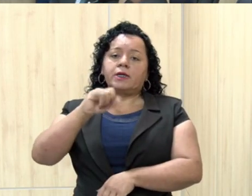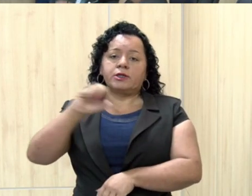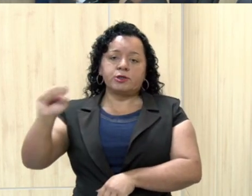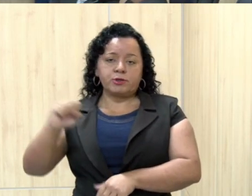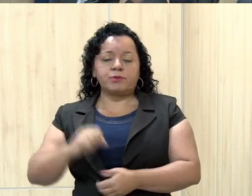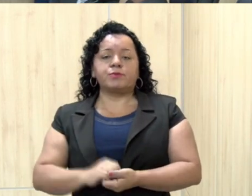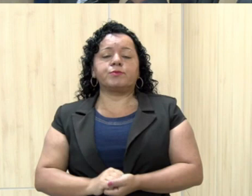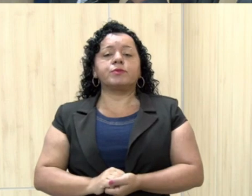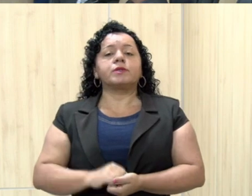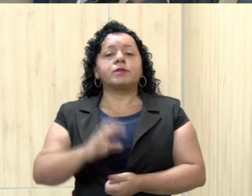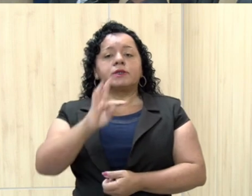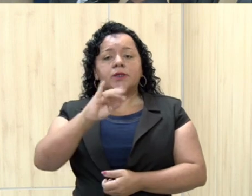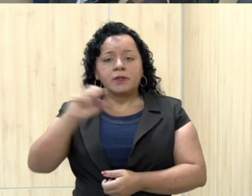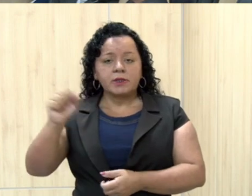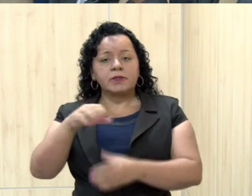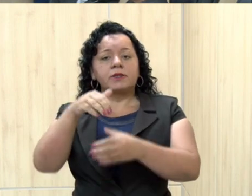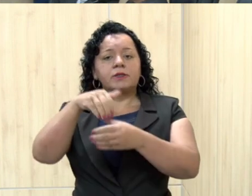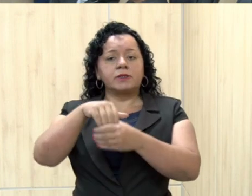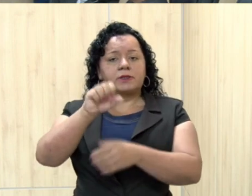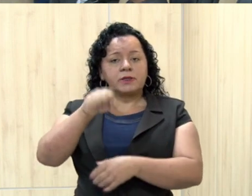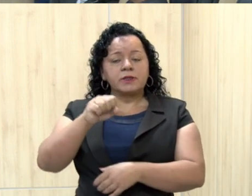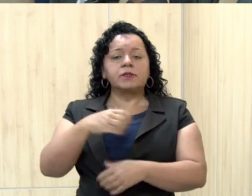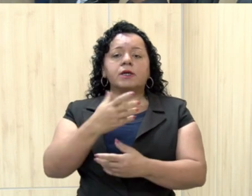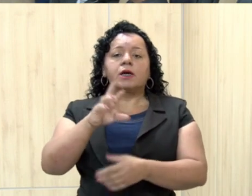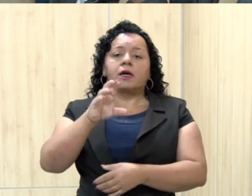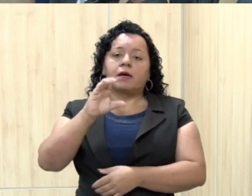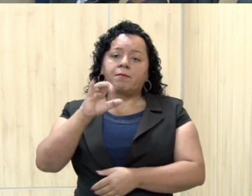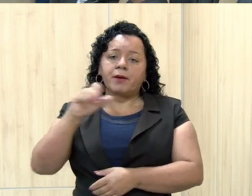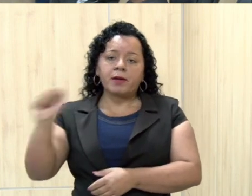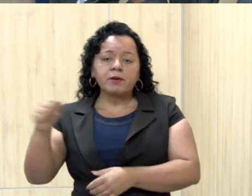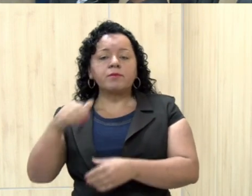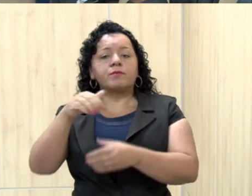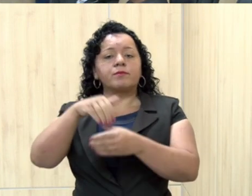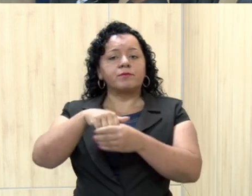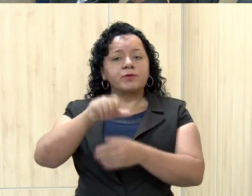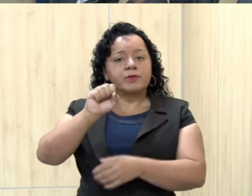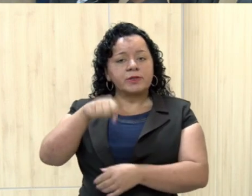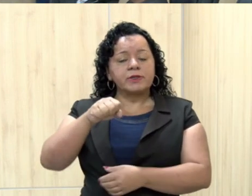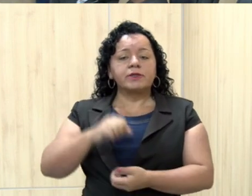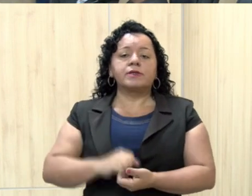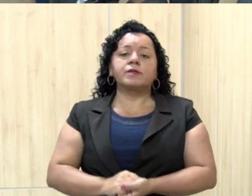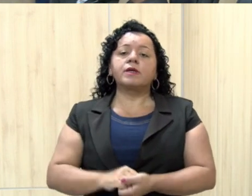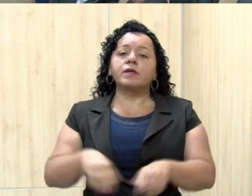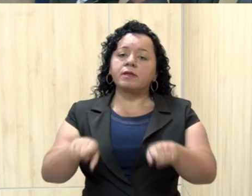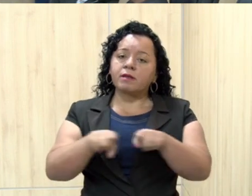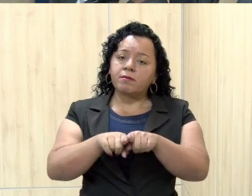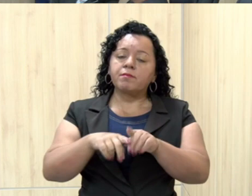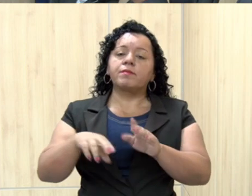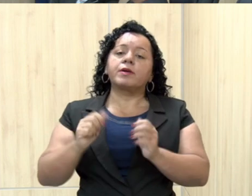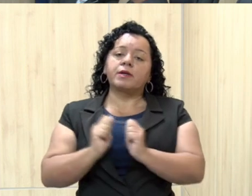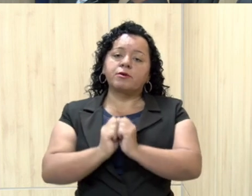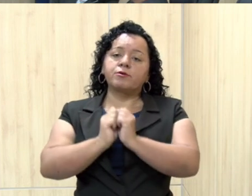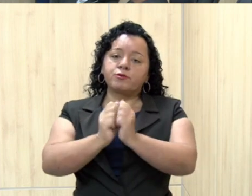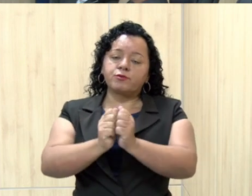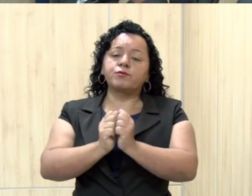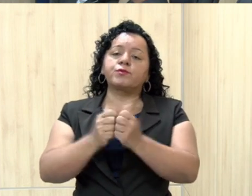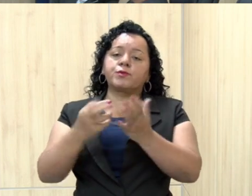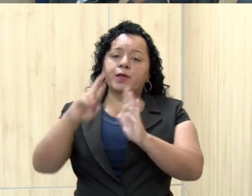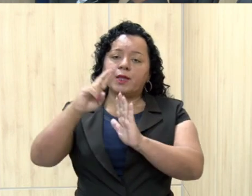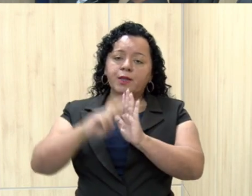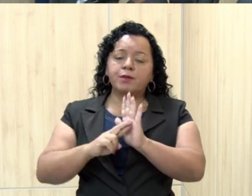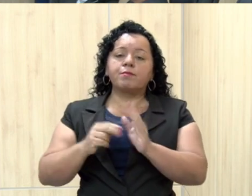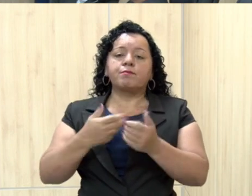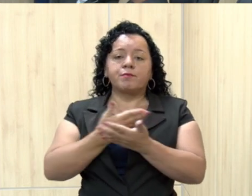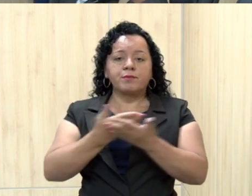o voto Rodrigo Presidente também acompanha o relator Está aprovado por unanimidade sexo expediente